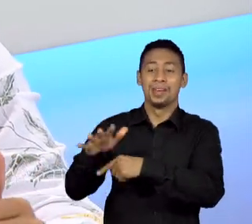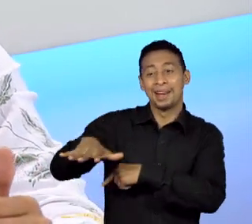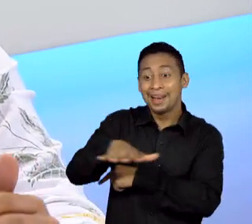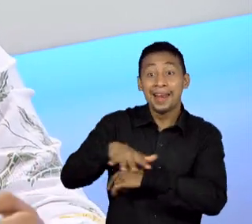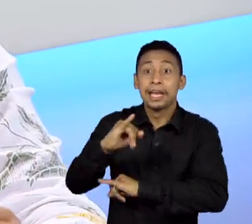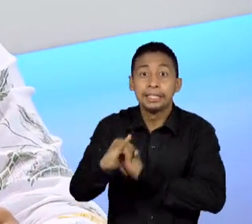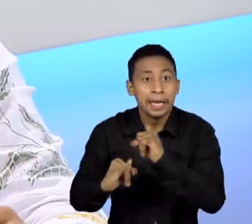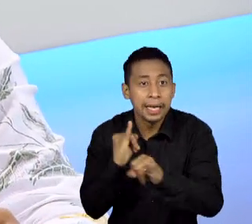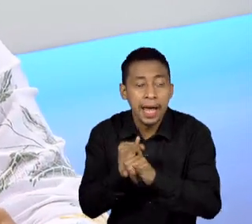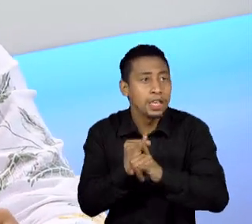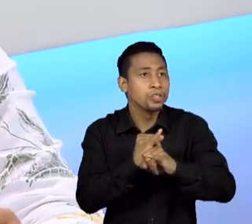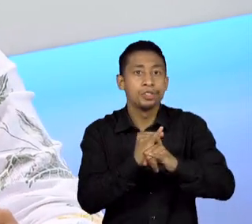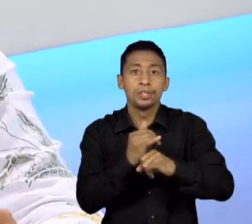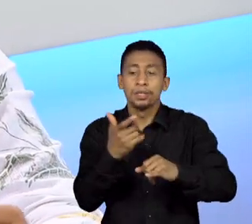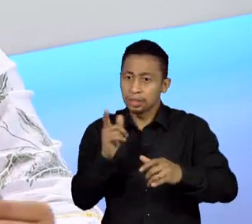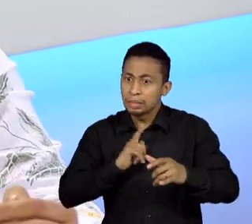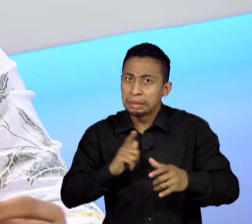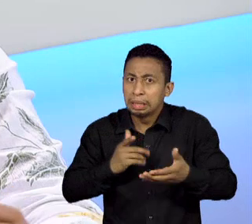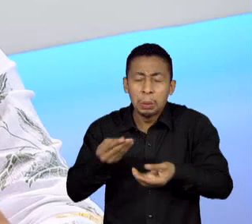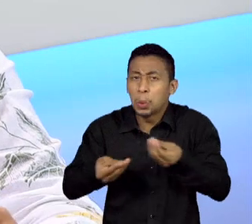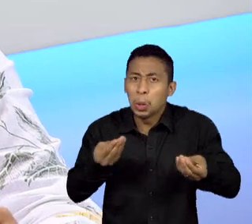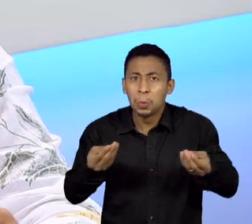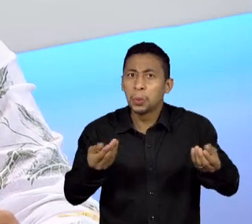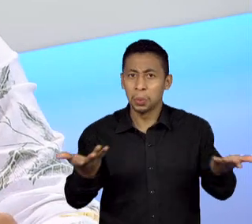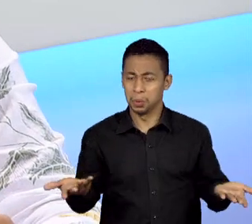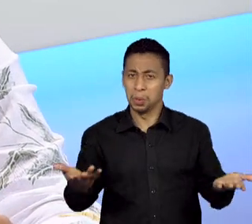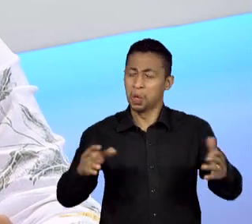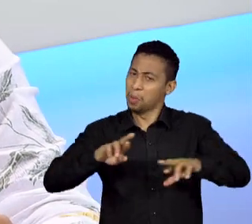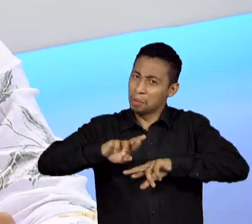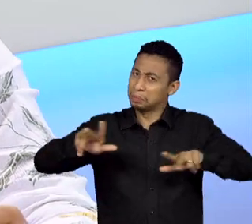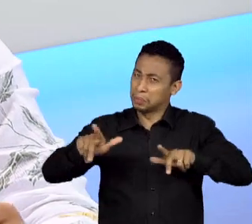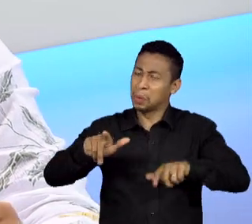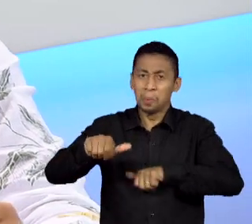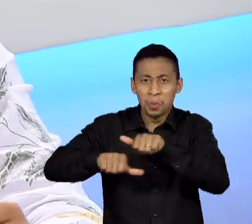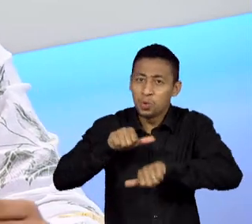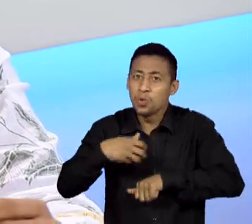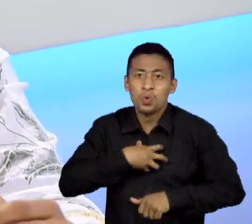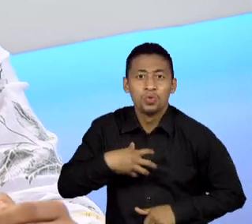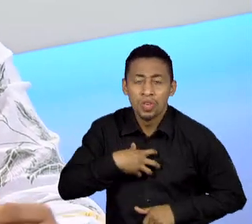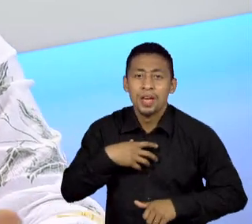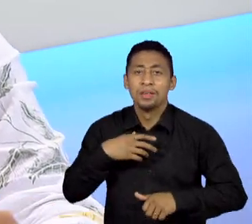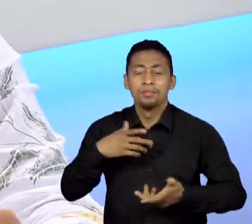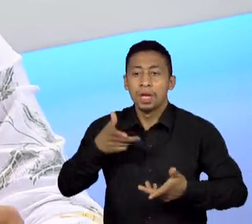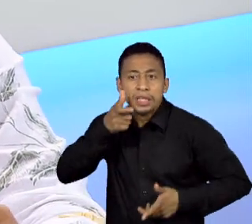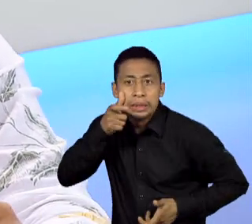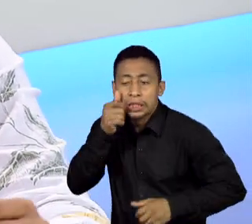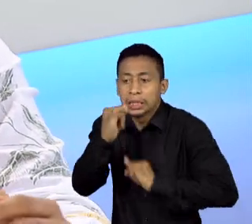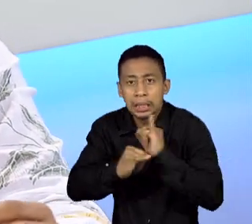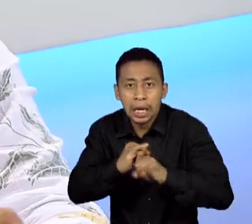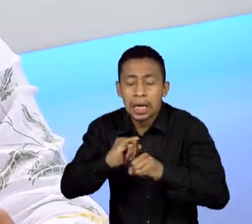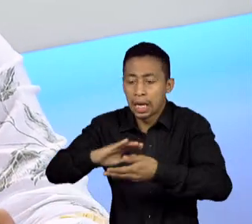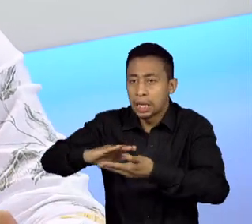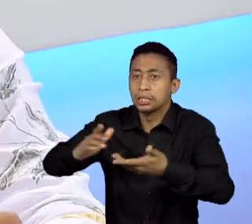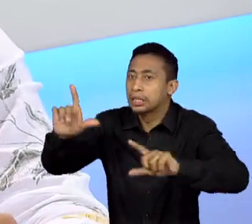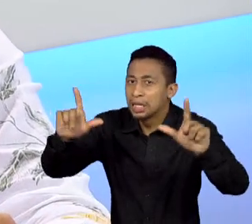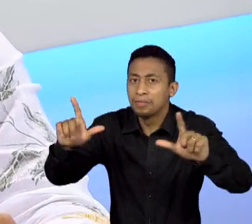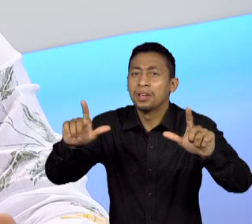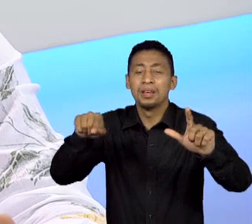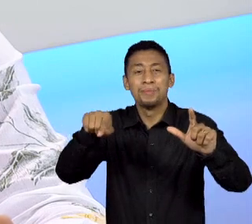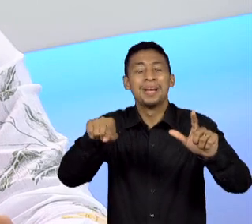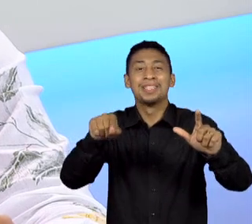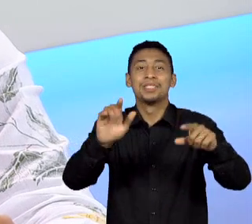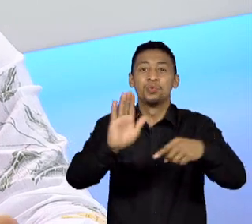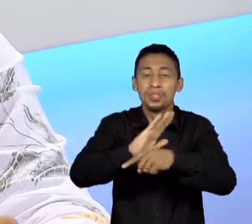queria saber como que você enxerga essa movimentação do audiovisual cada vez mais digital, ou o espaço entre TV e cinema